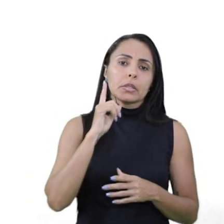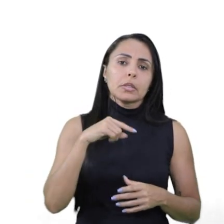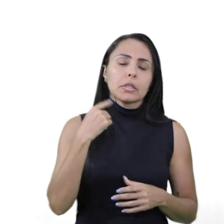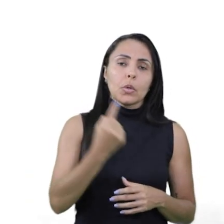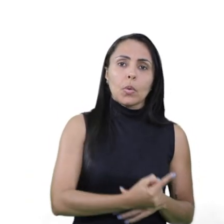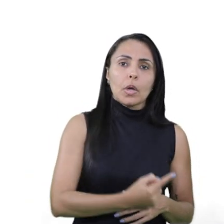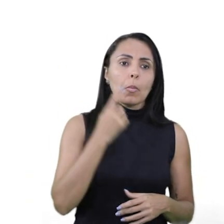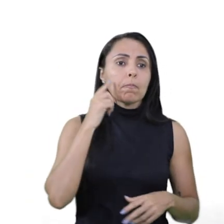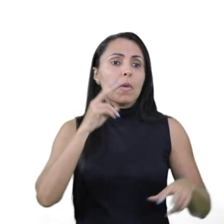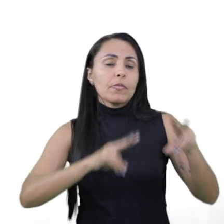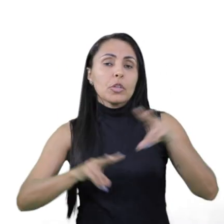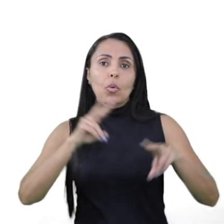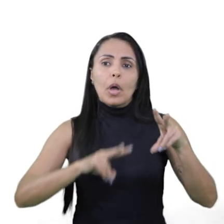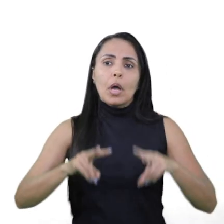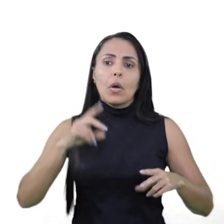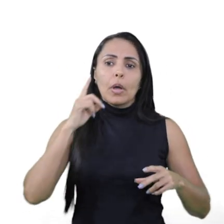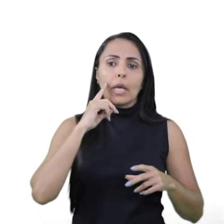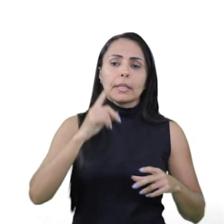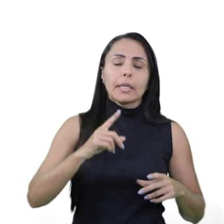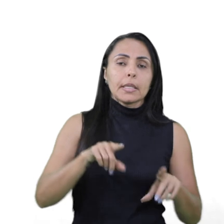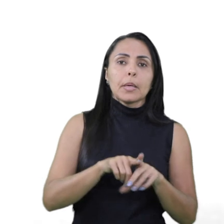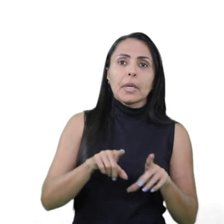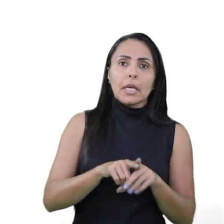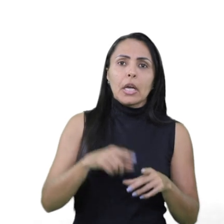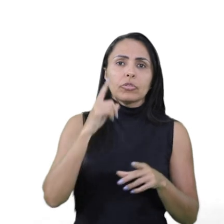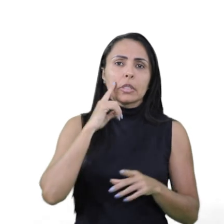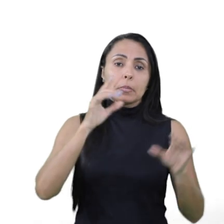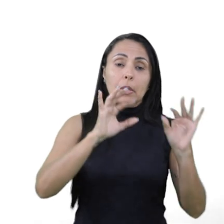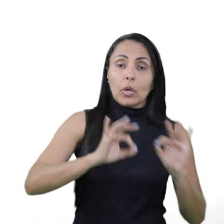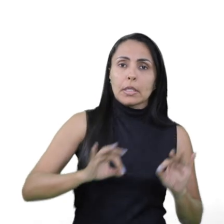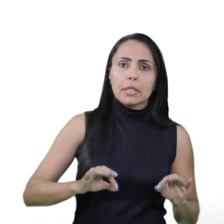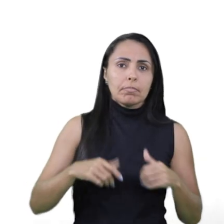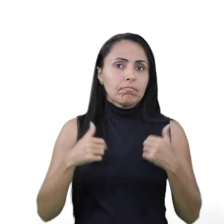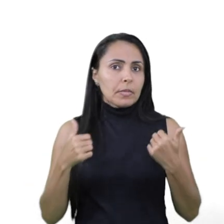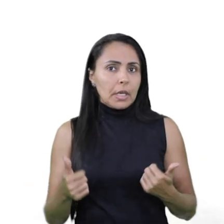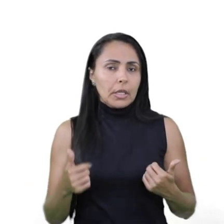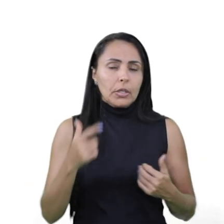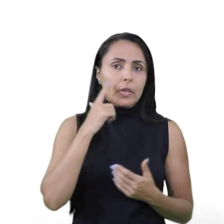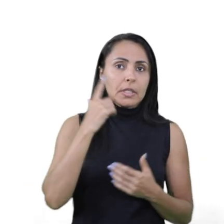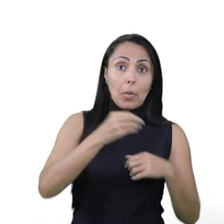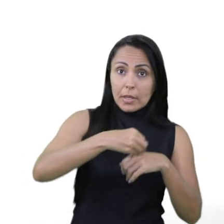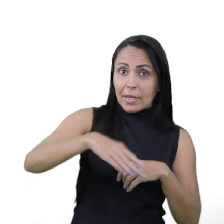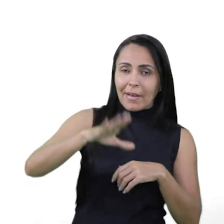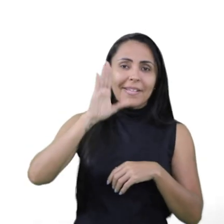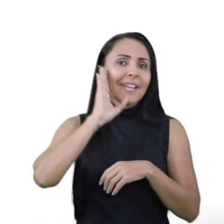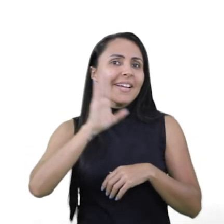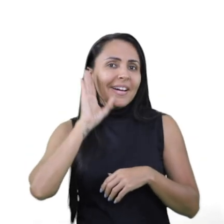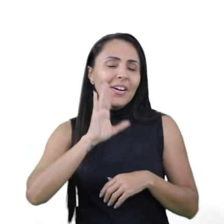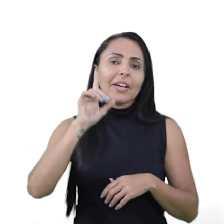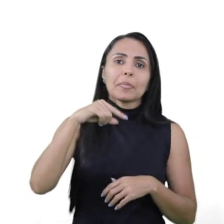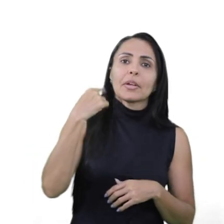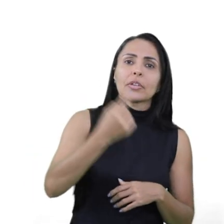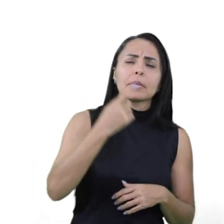campo visual, e aí através dele a gente sempre se perpassar, né? Eu recebi aqui uma dica muito legal, que é a